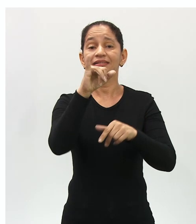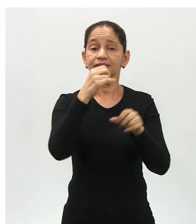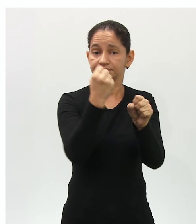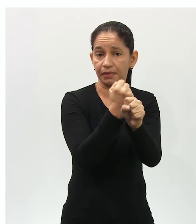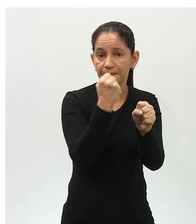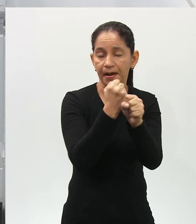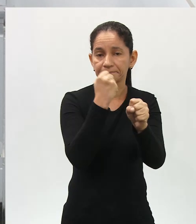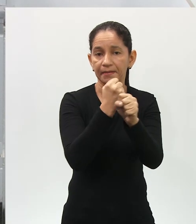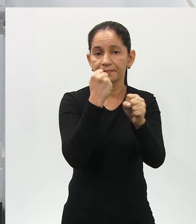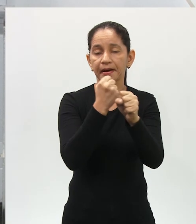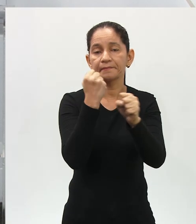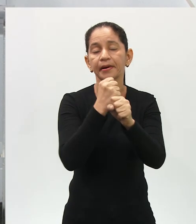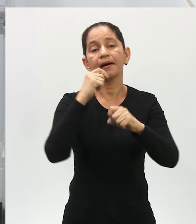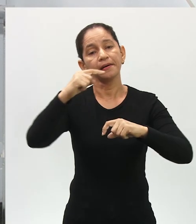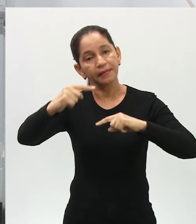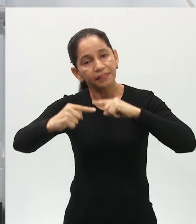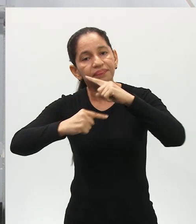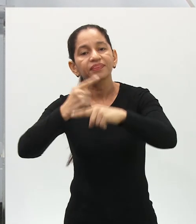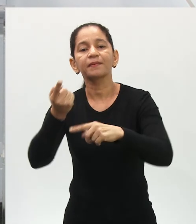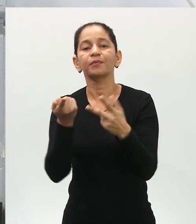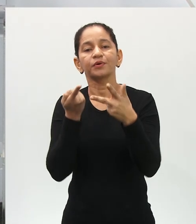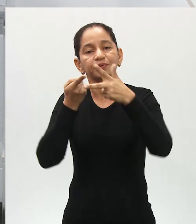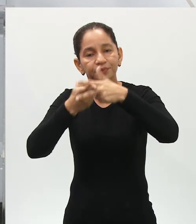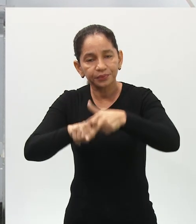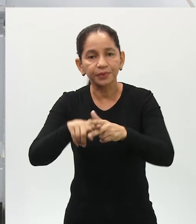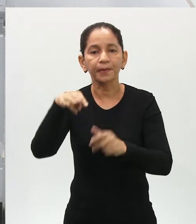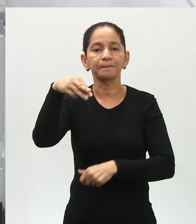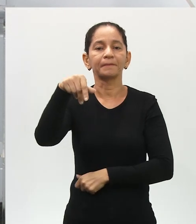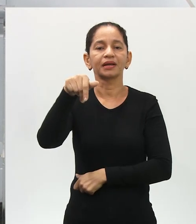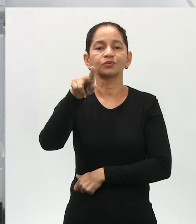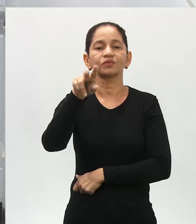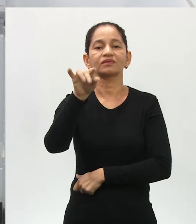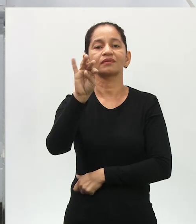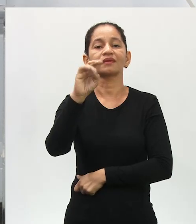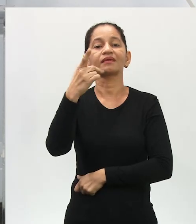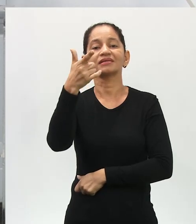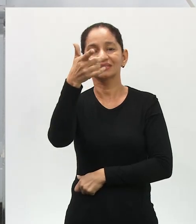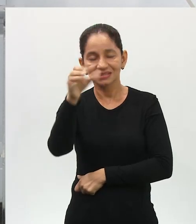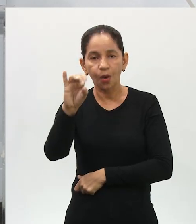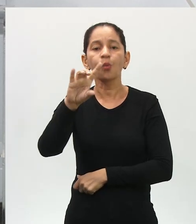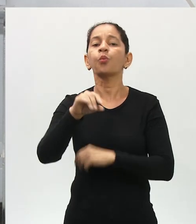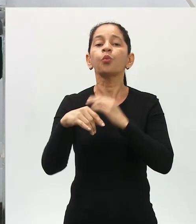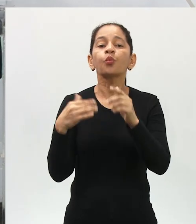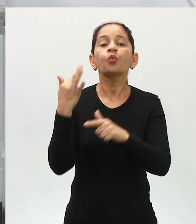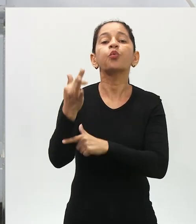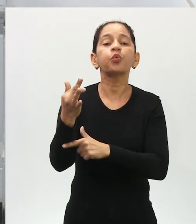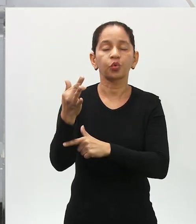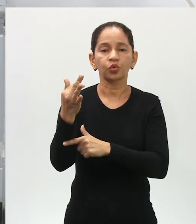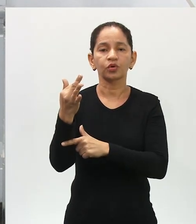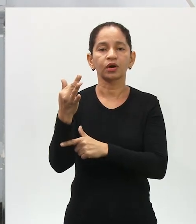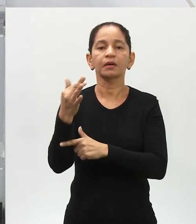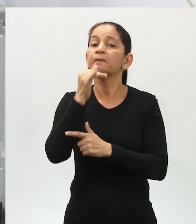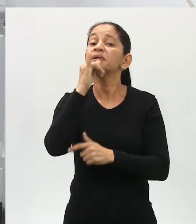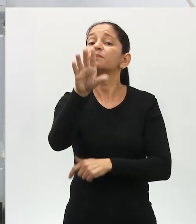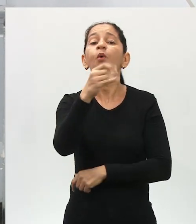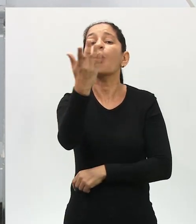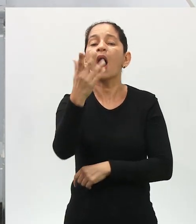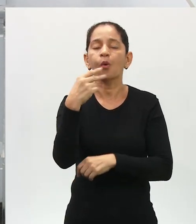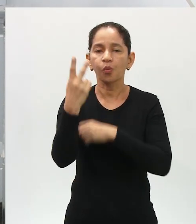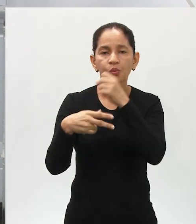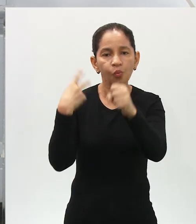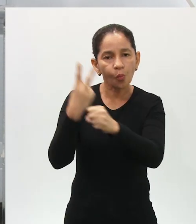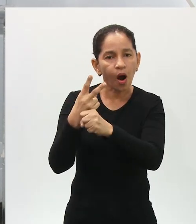obra de investimento, tem o custo de manutenção. Esse plano plurianual tem que prever também os gastos necessários para esse tipo